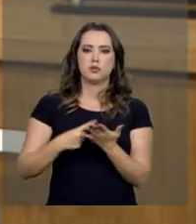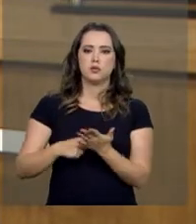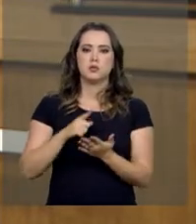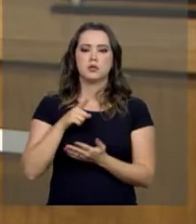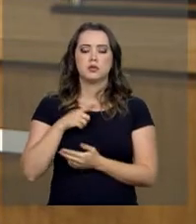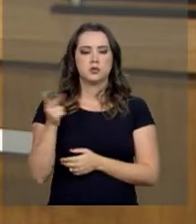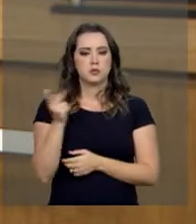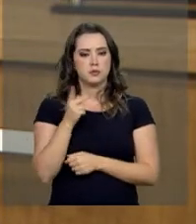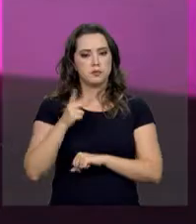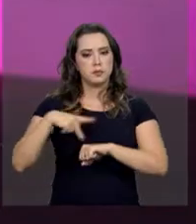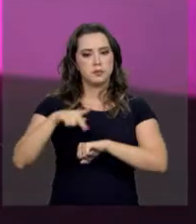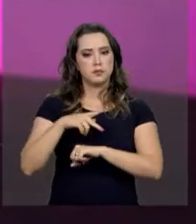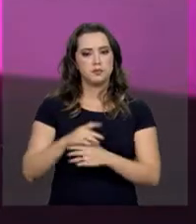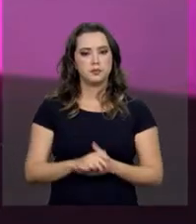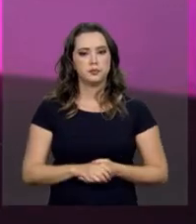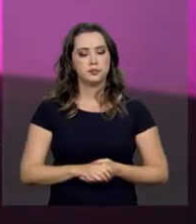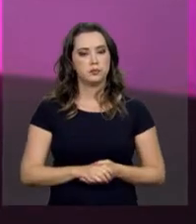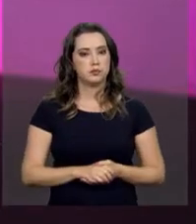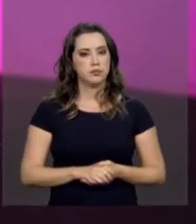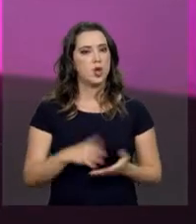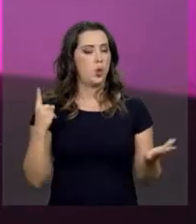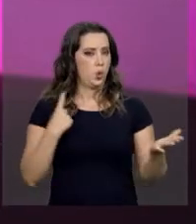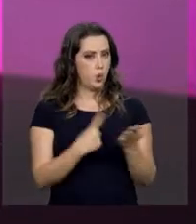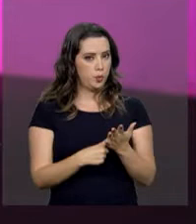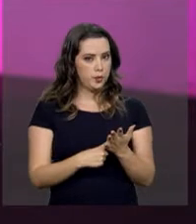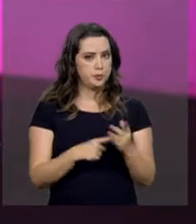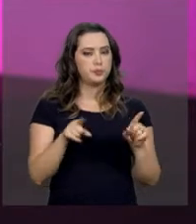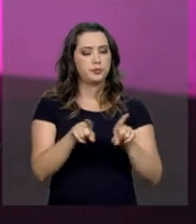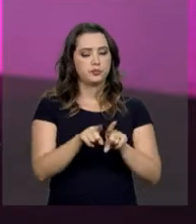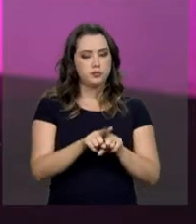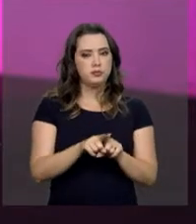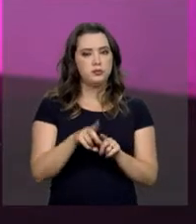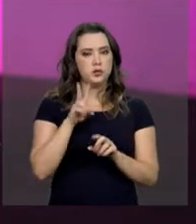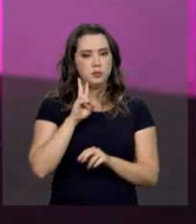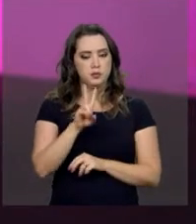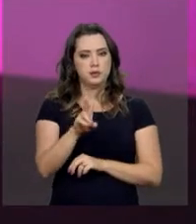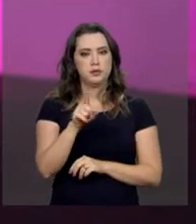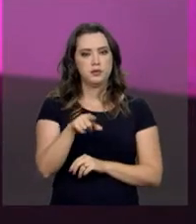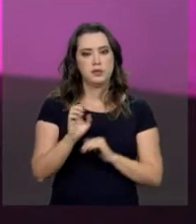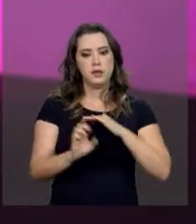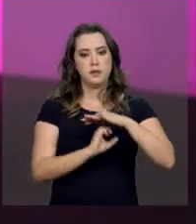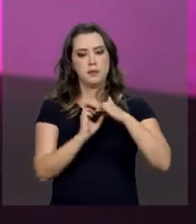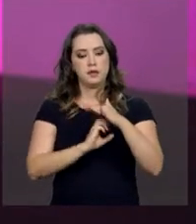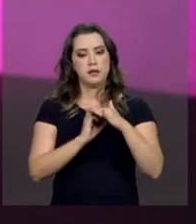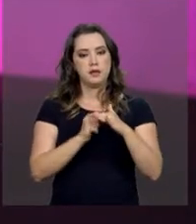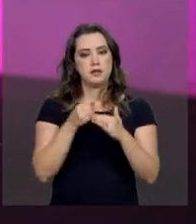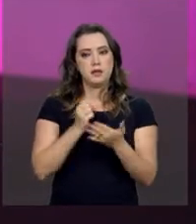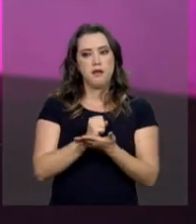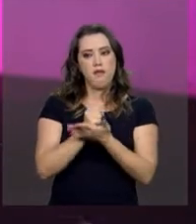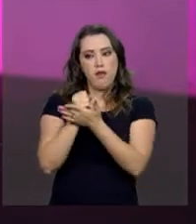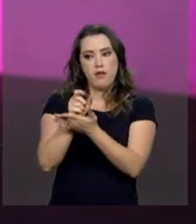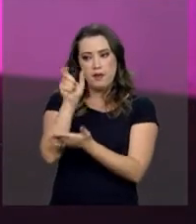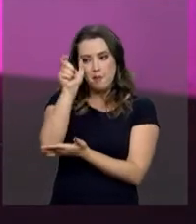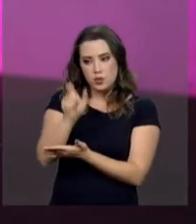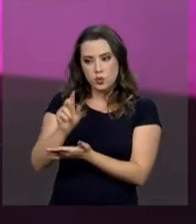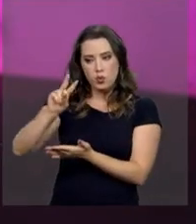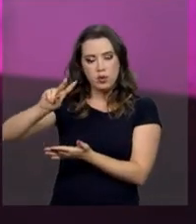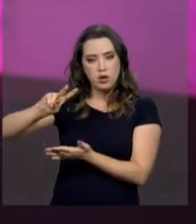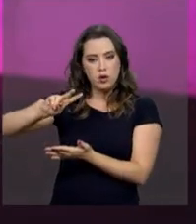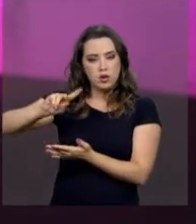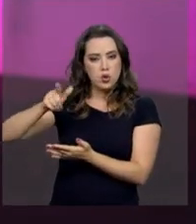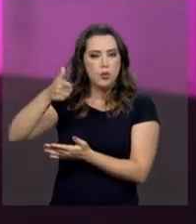nos dois países o acordo também prevê que a empresa que for enviar seu empregado para prestar serviços no outro país